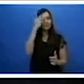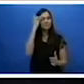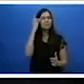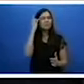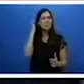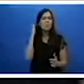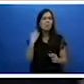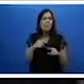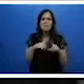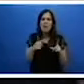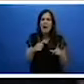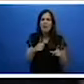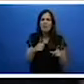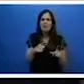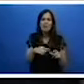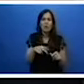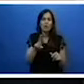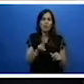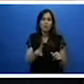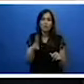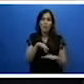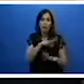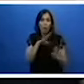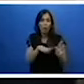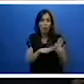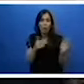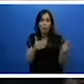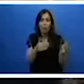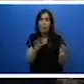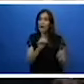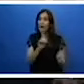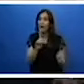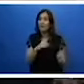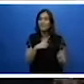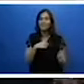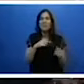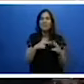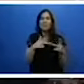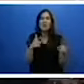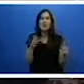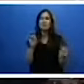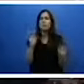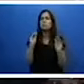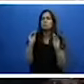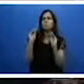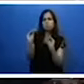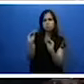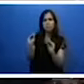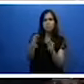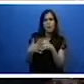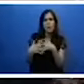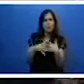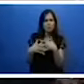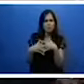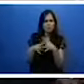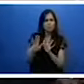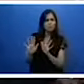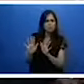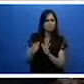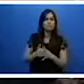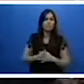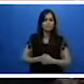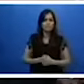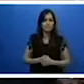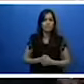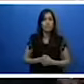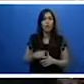vamos utilizar todas as informações do problema. Às vezes, tem informações que só estão ali para confundir um pouquinho mais a nossa